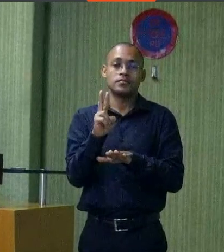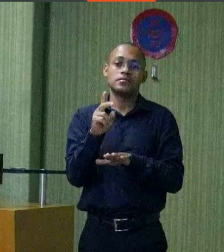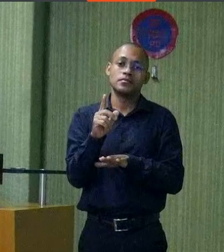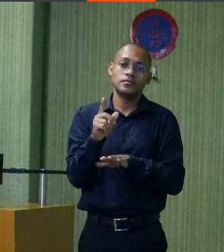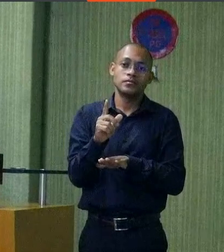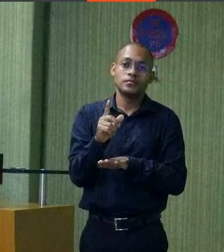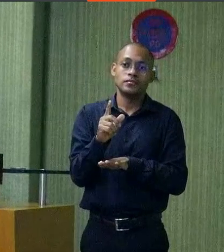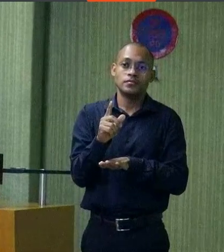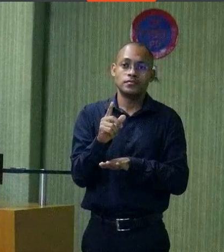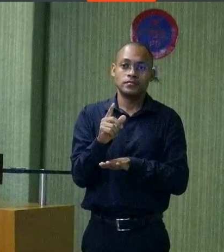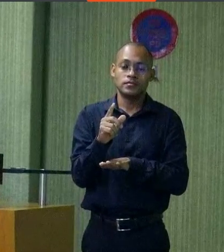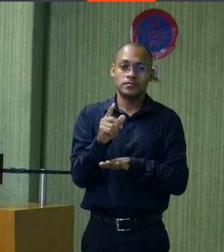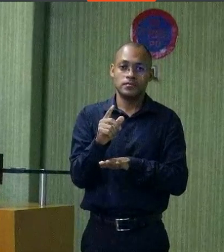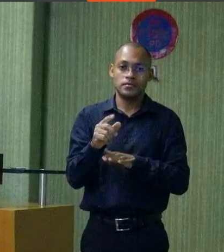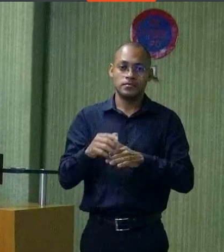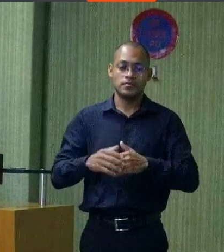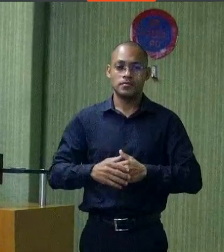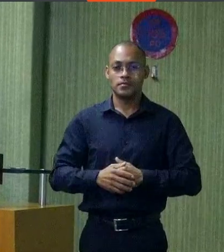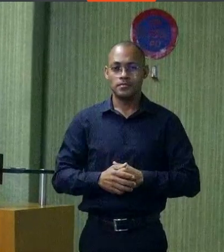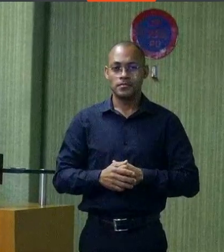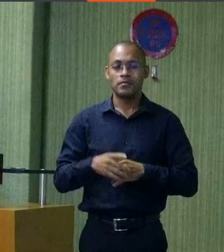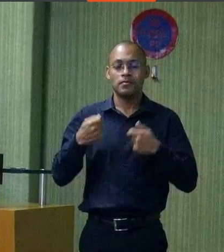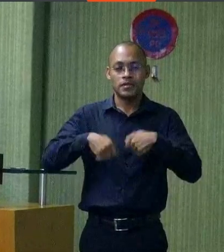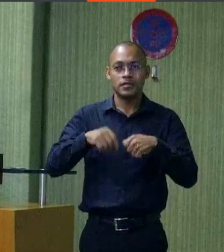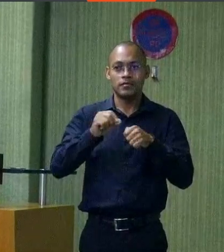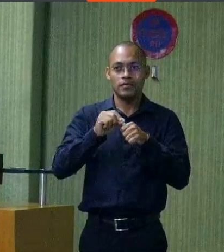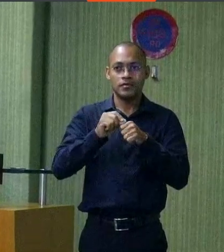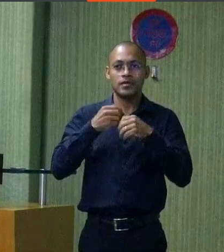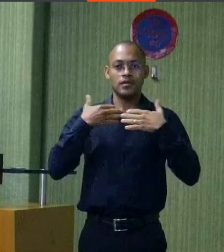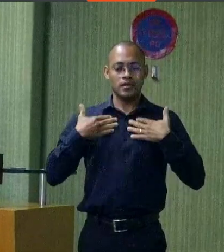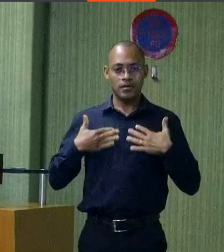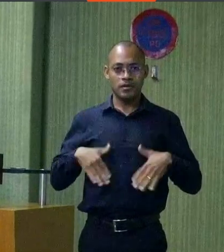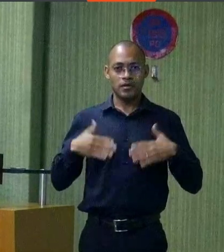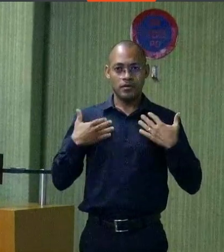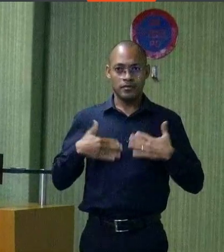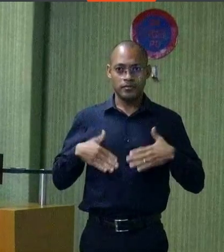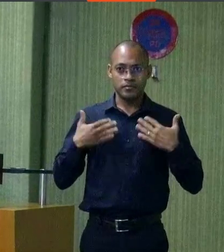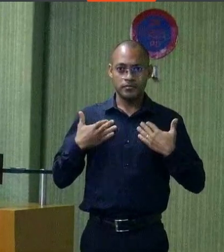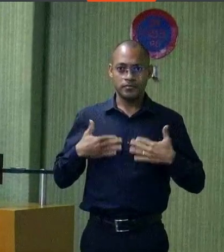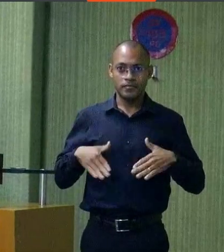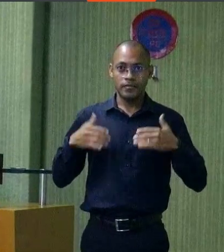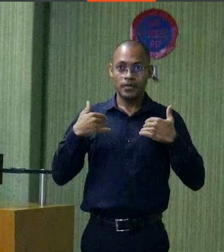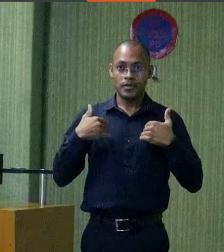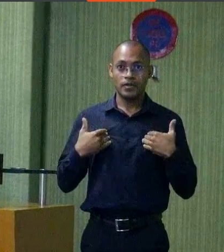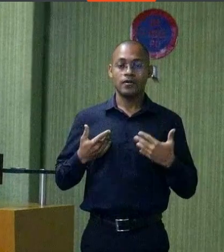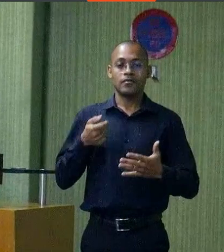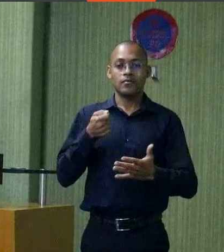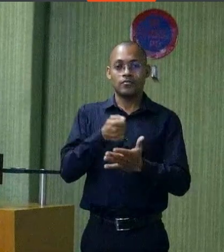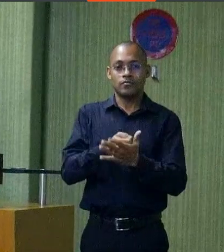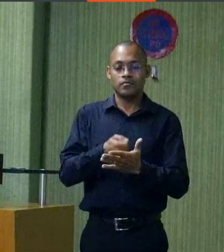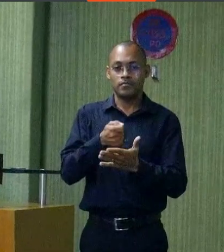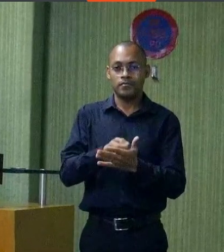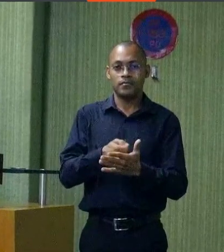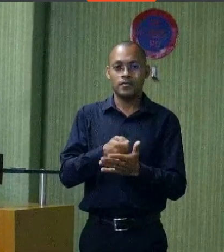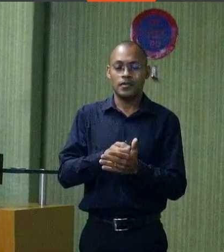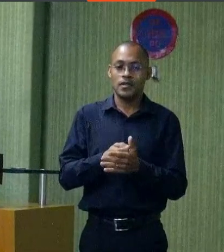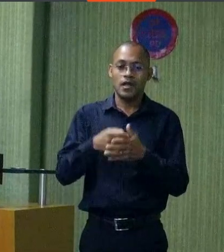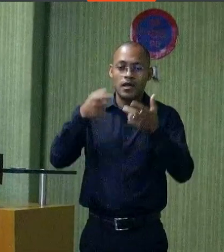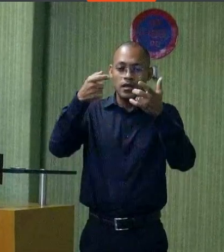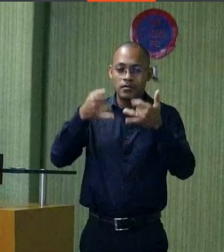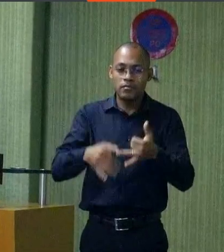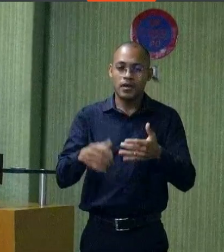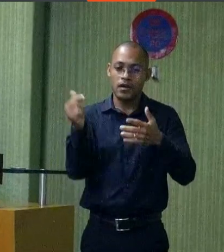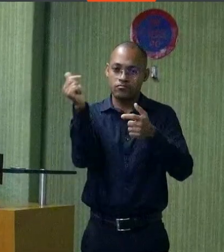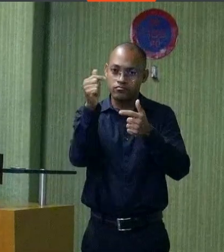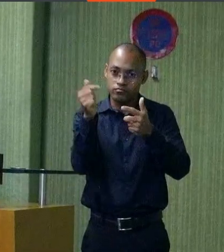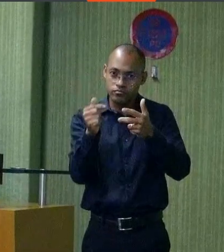poderão ver com com com com calma eh eu vou tentar mencionar pelo menos as as primeiras se não der tempo eh